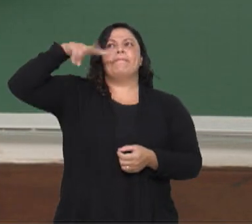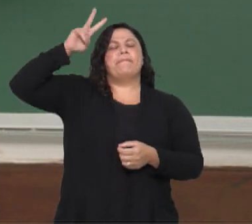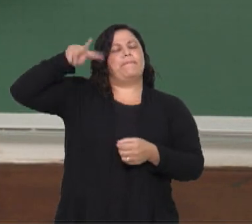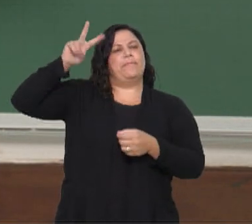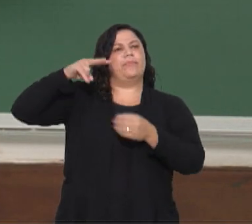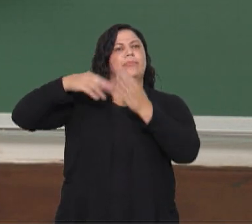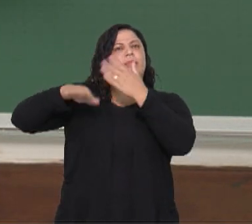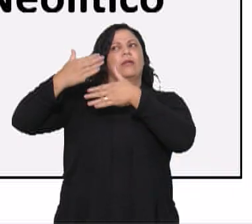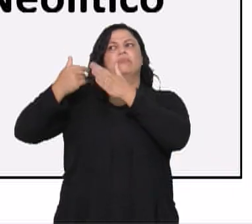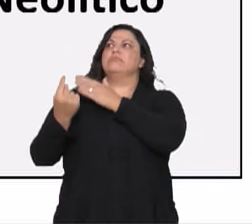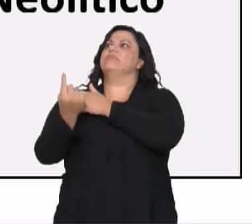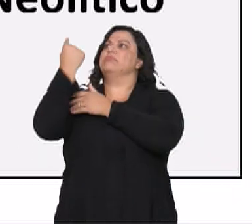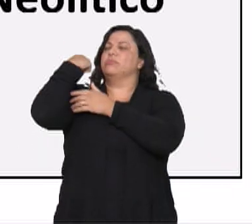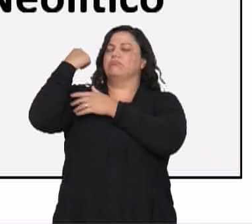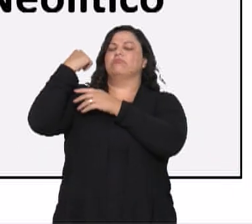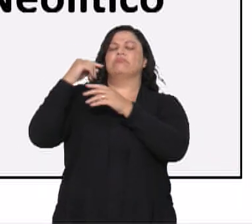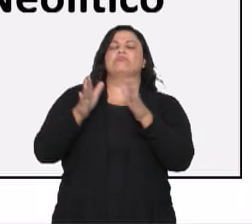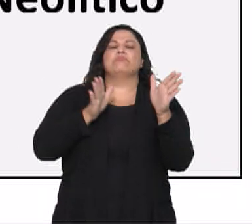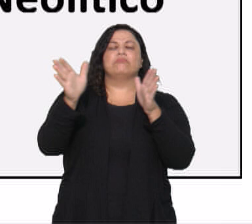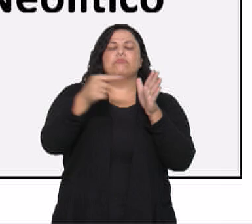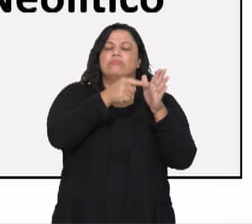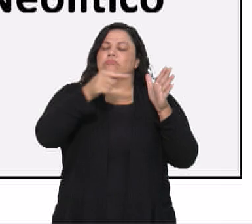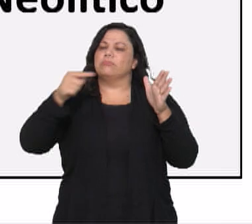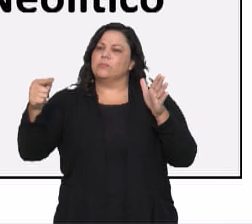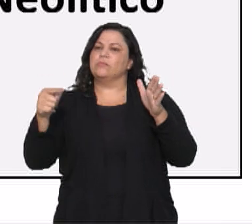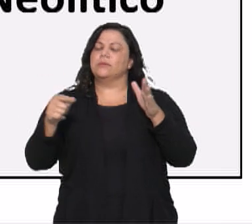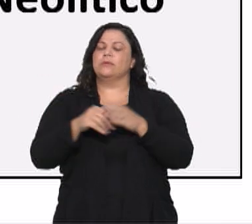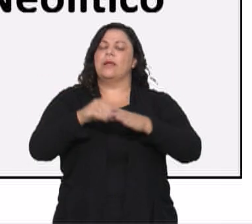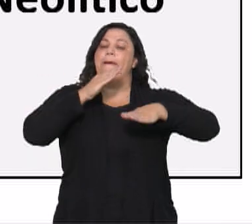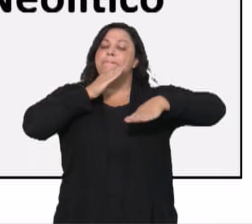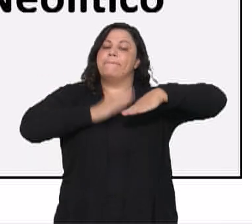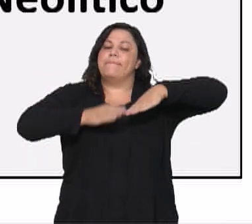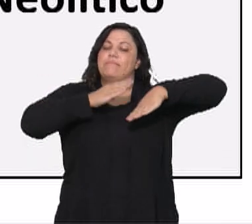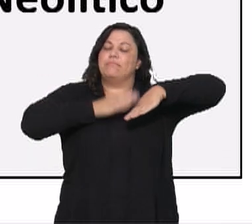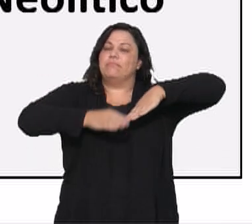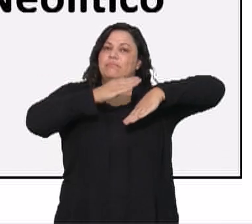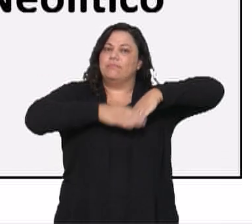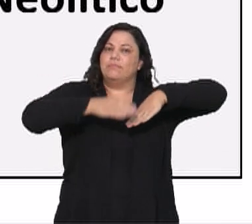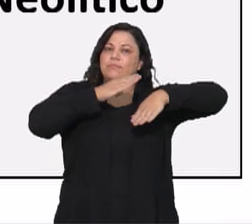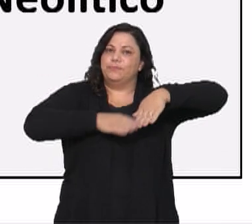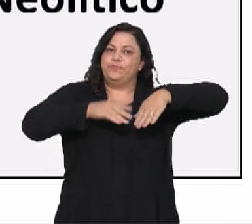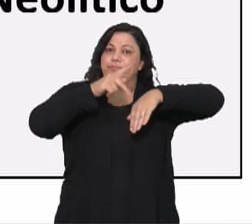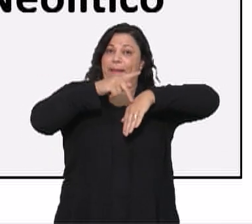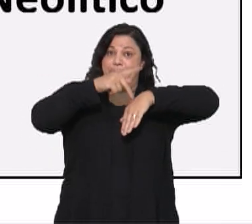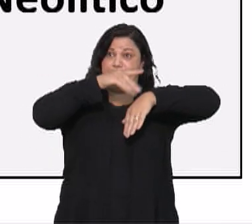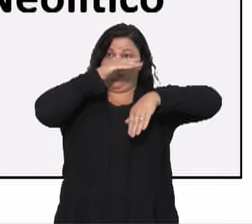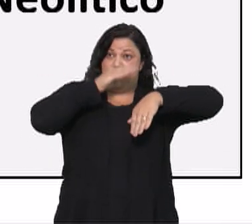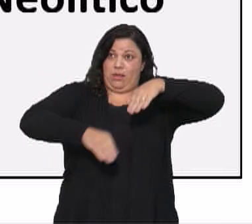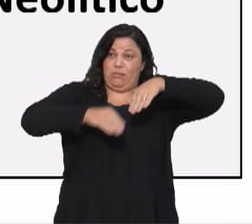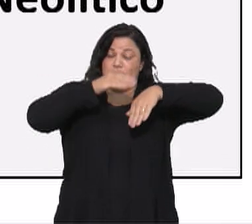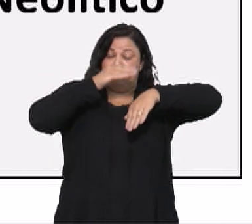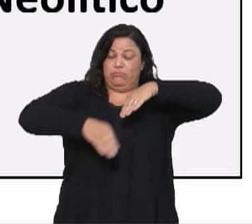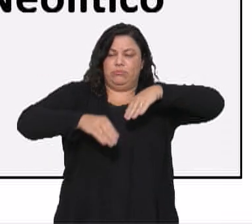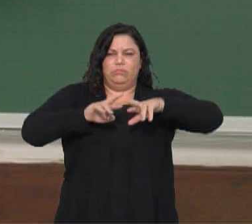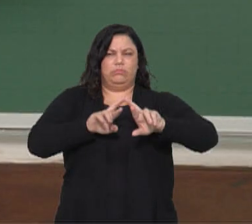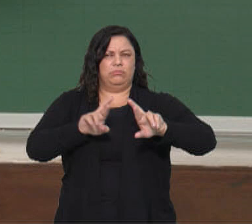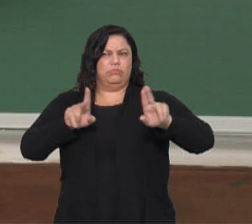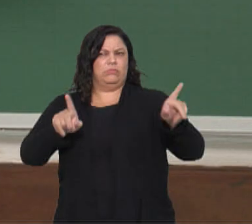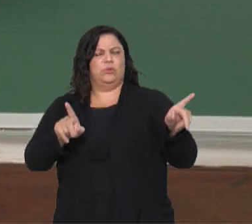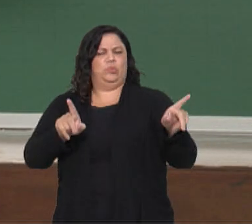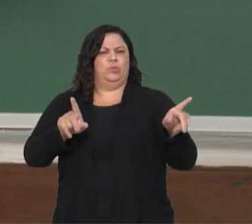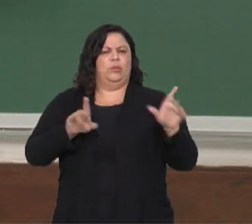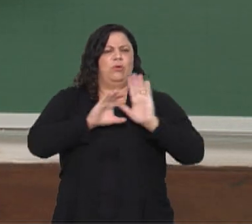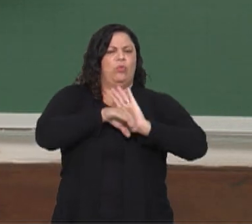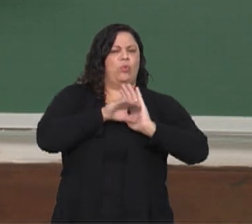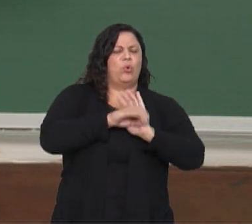Relembrando, período paleolítico significa a idade da pedra lascada, inclusive nessa aula vamos discutir a diferença, o que é o